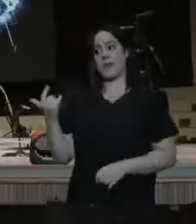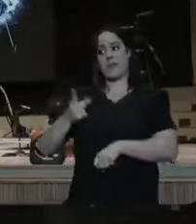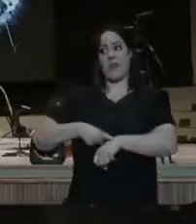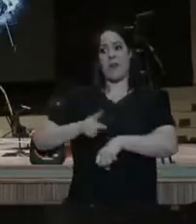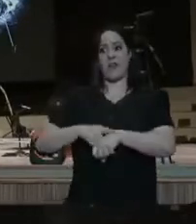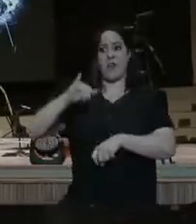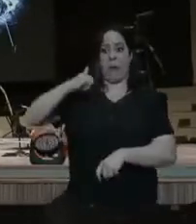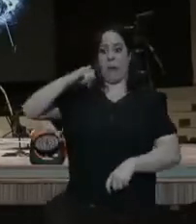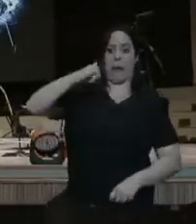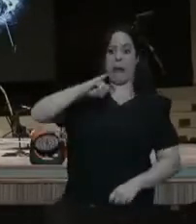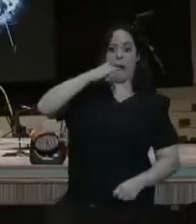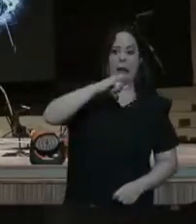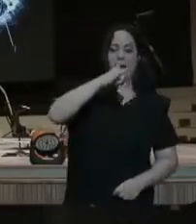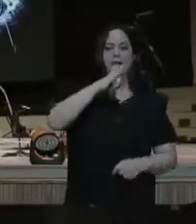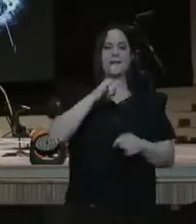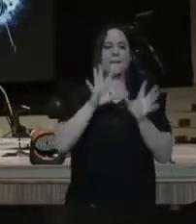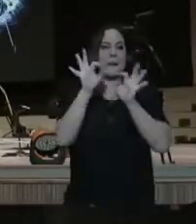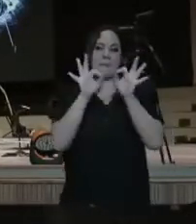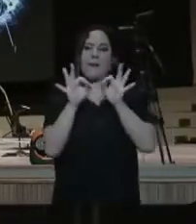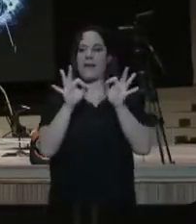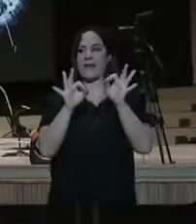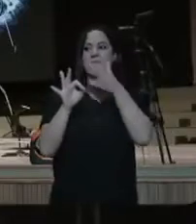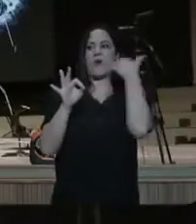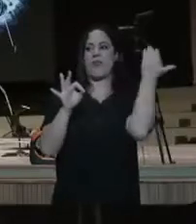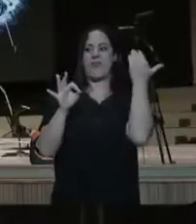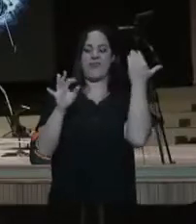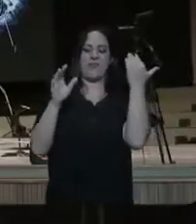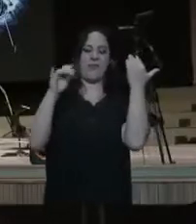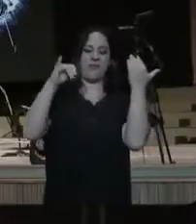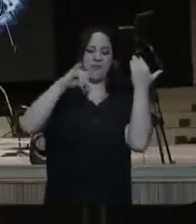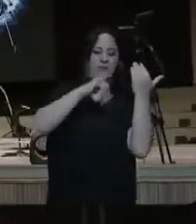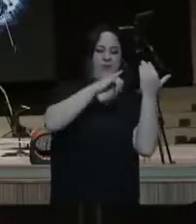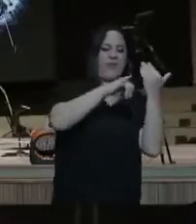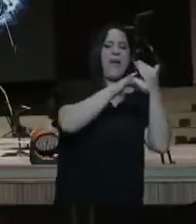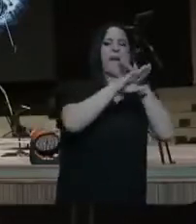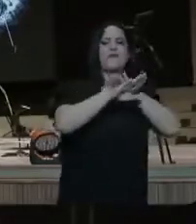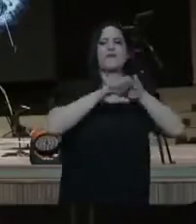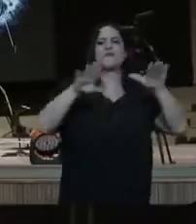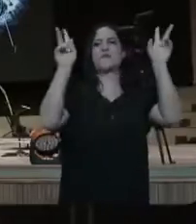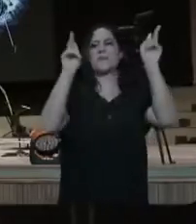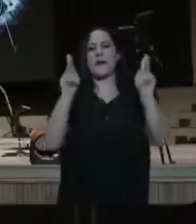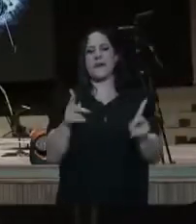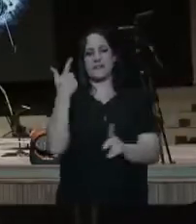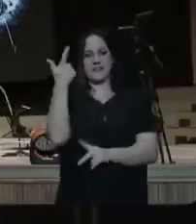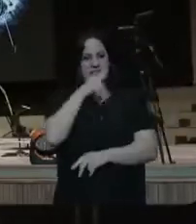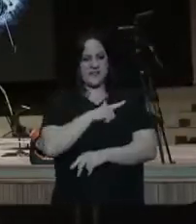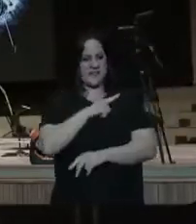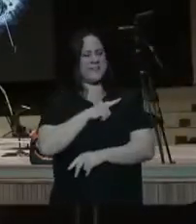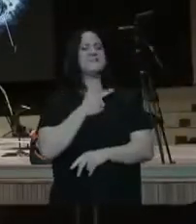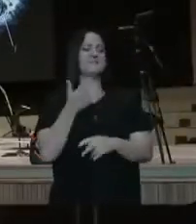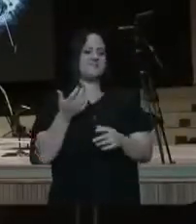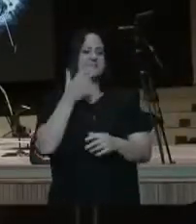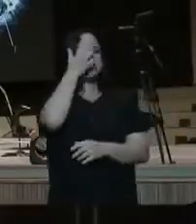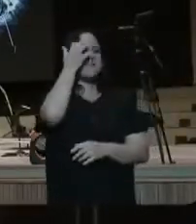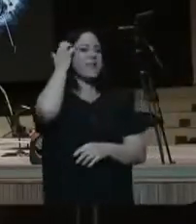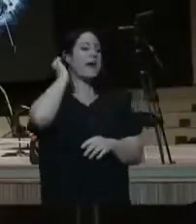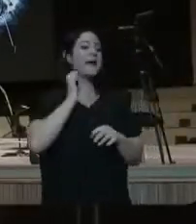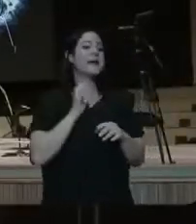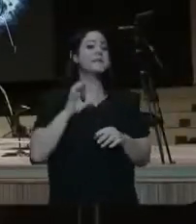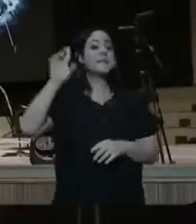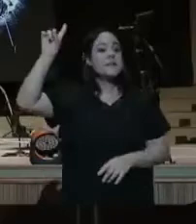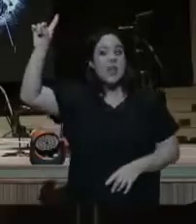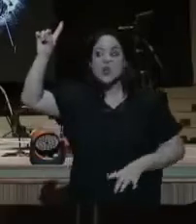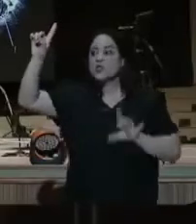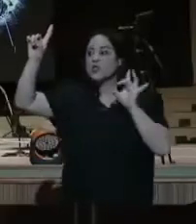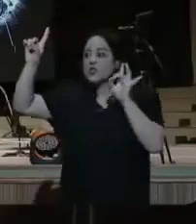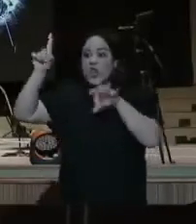tudo ea gente se prepara para ir em paz bem mas deus é claro fala nessa noite não é um deus